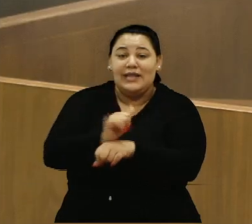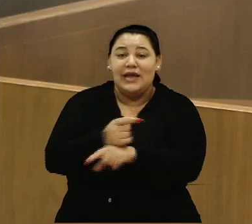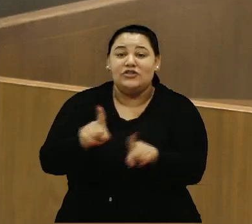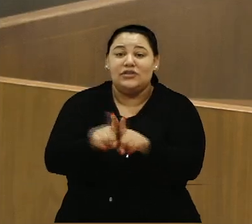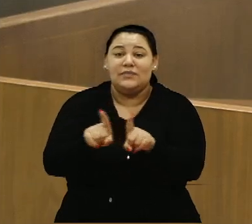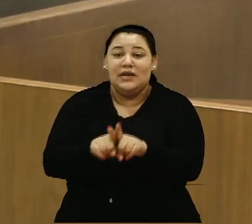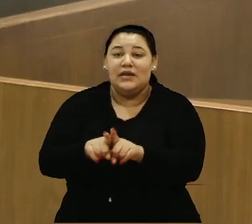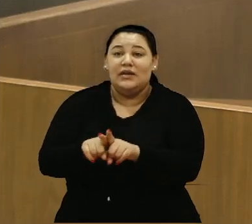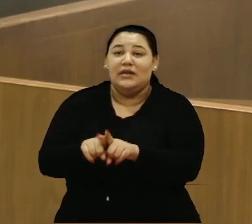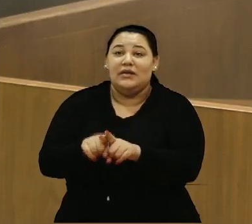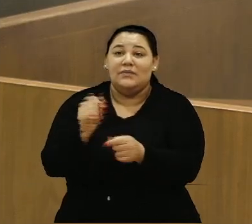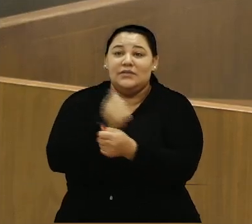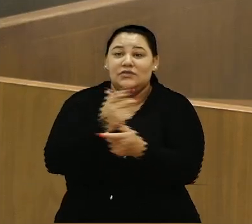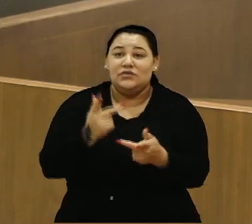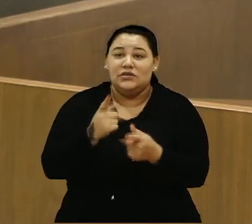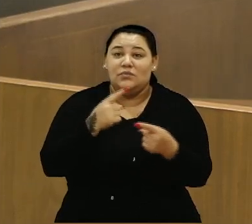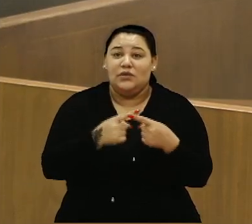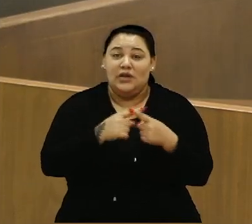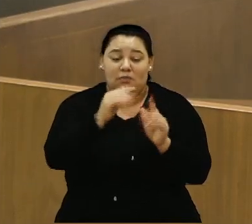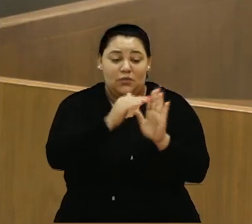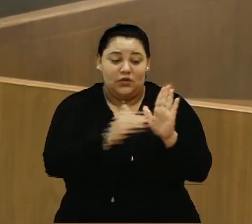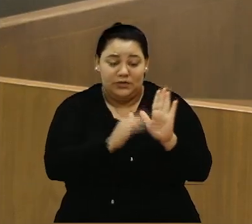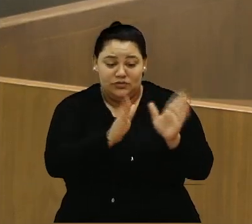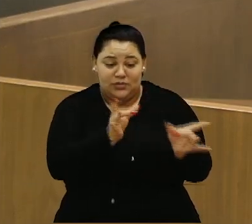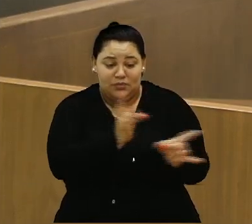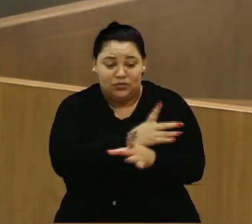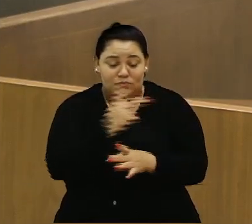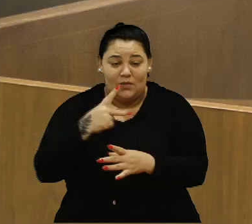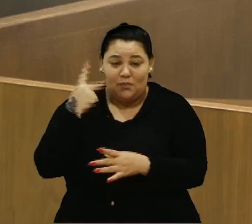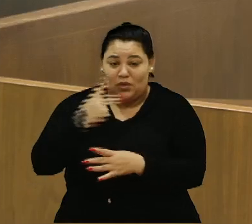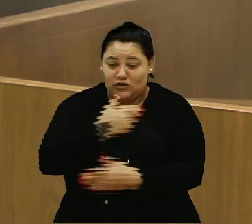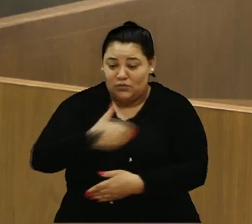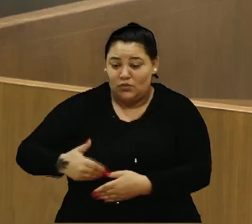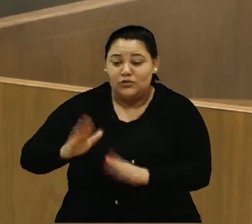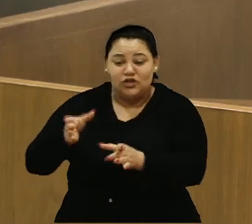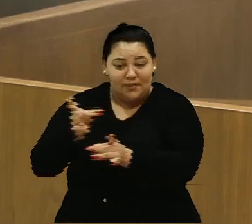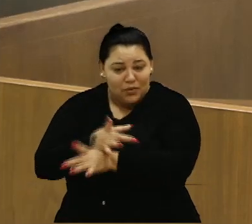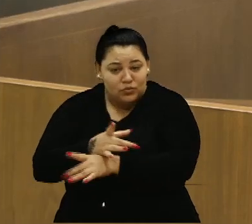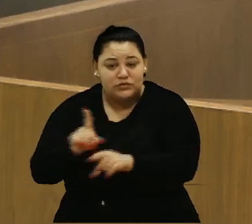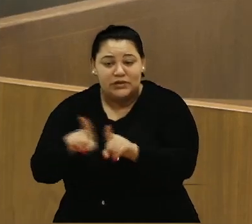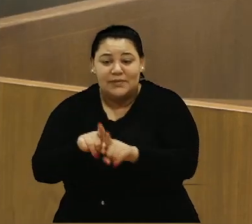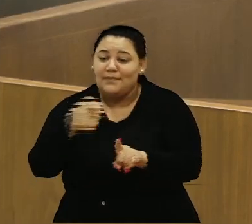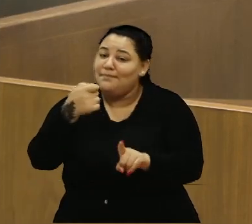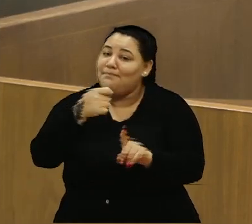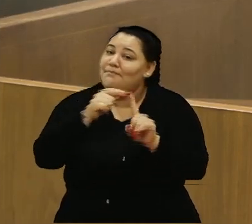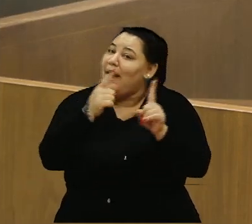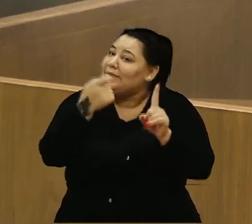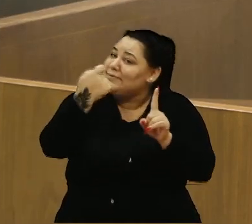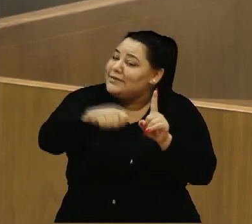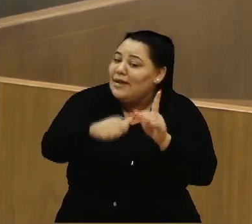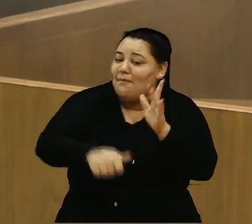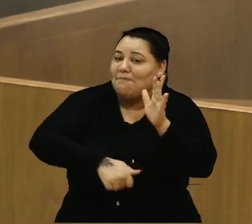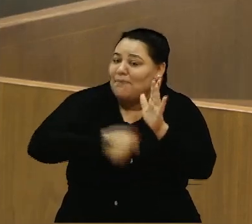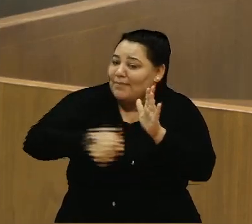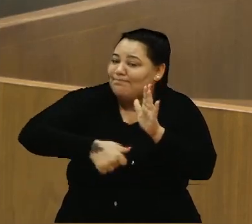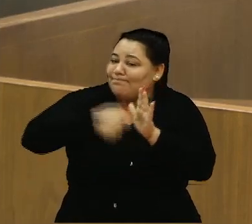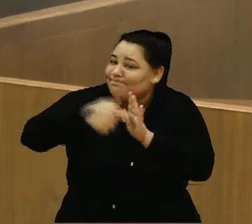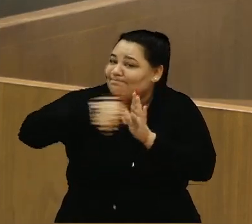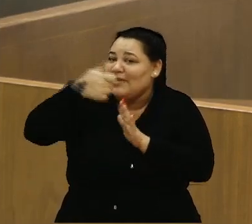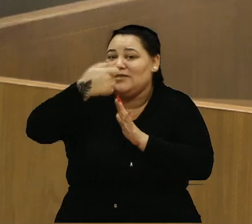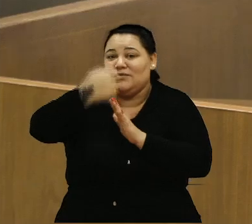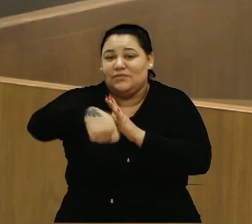coisas, porque é isso, foi um programa feito, uma política pública feita, que precisa de ser aprimorada, né? E aí a gente precisa buscar os